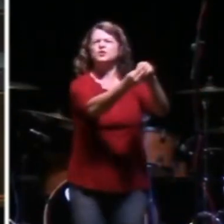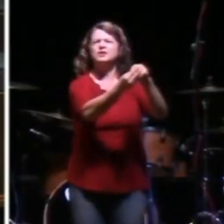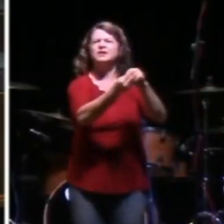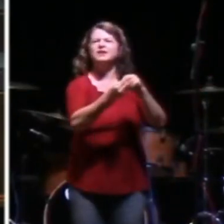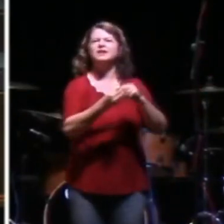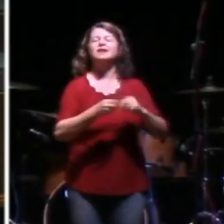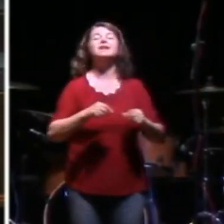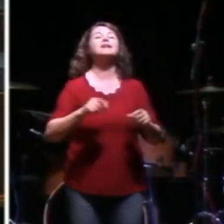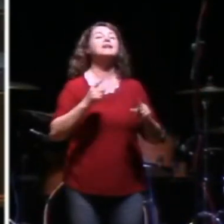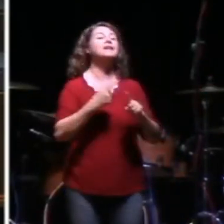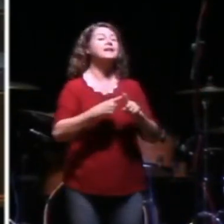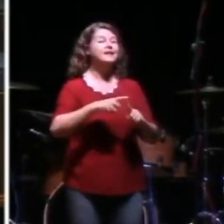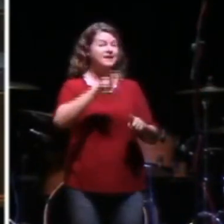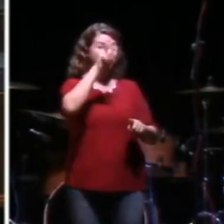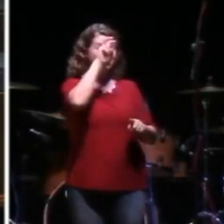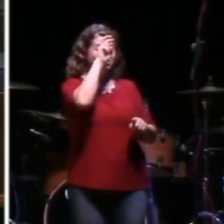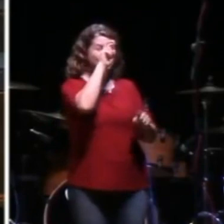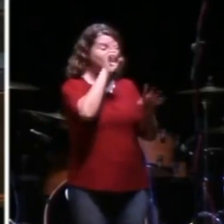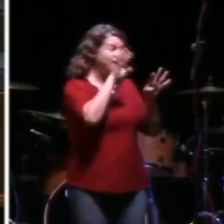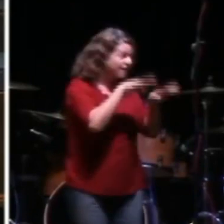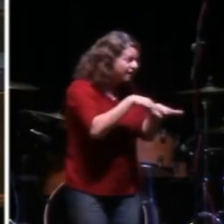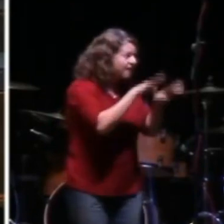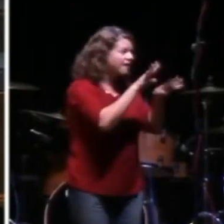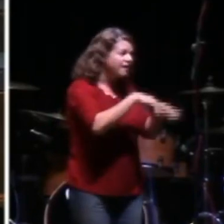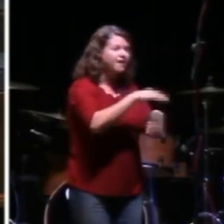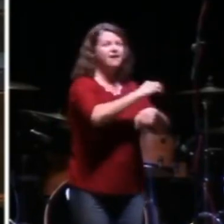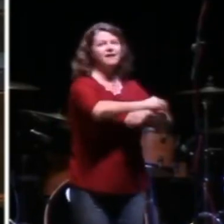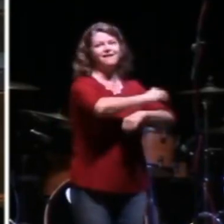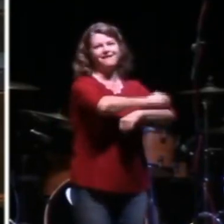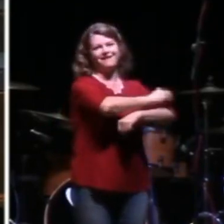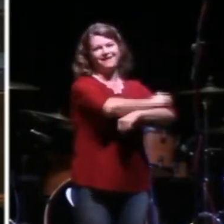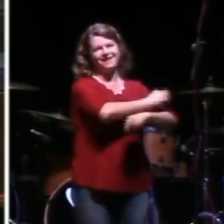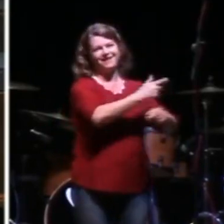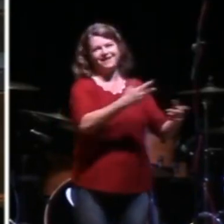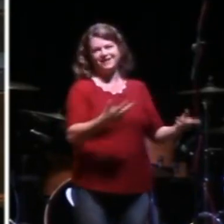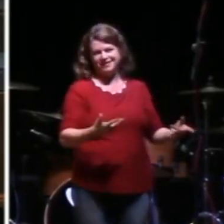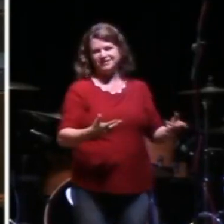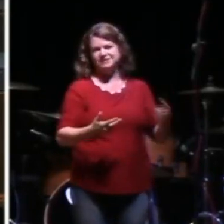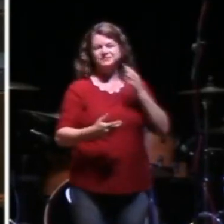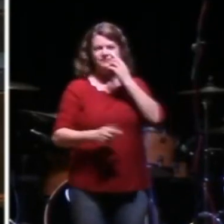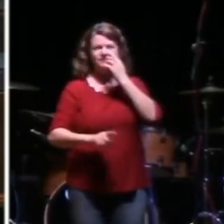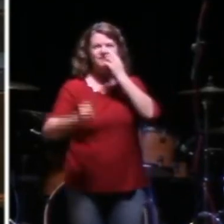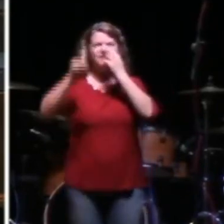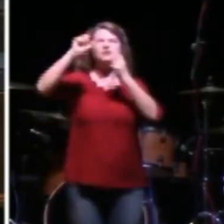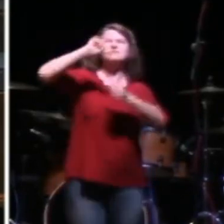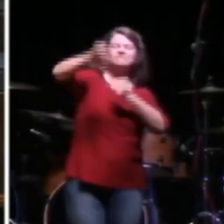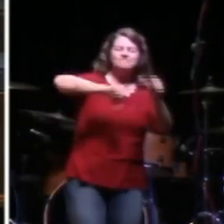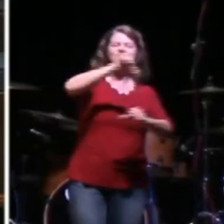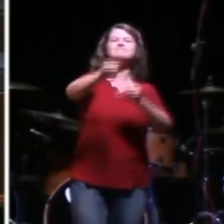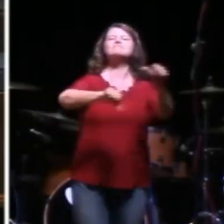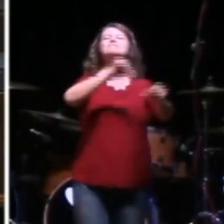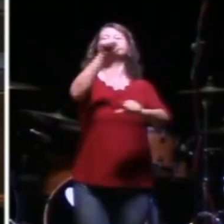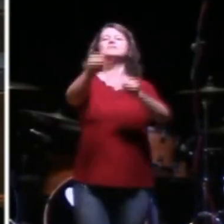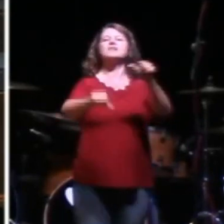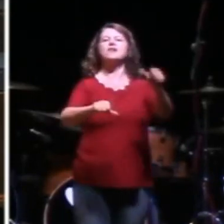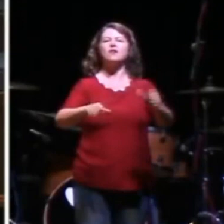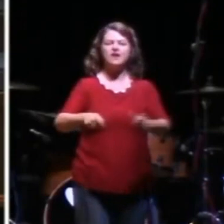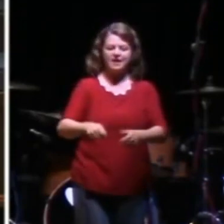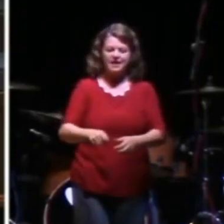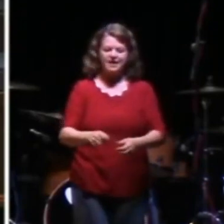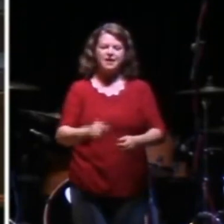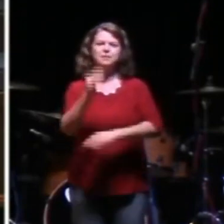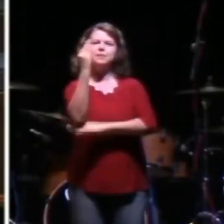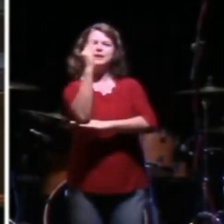está sob o controle dele meu deus é o deus que fez um cajado se transformar em serpente aquilo que é